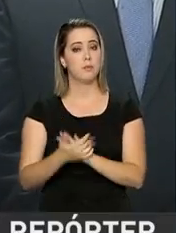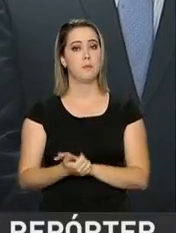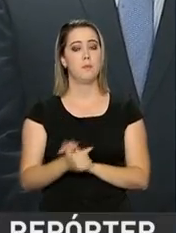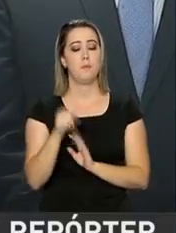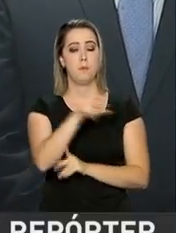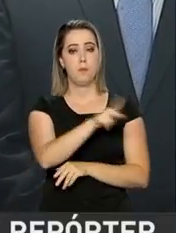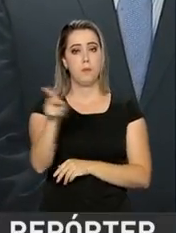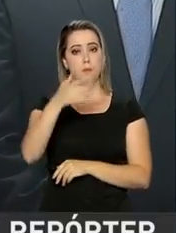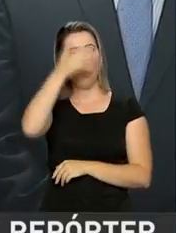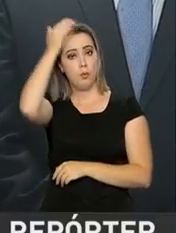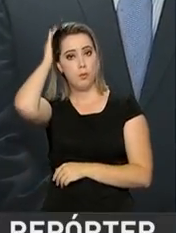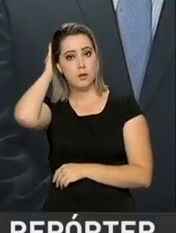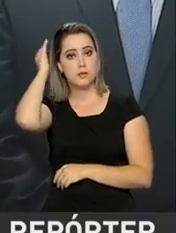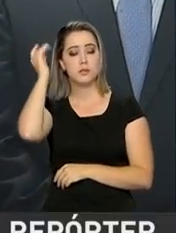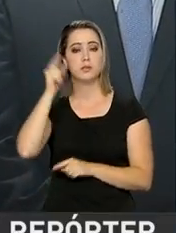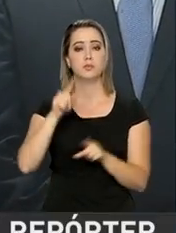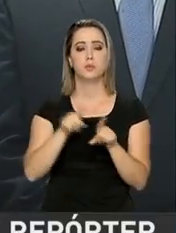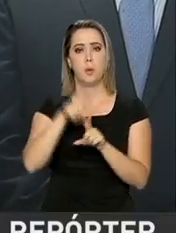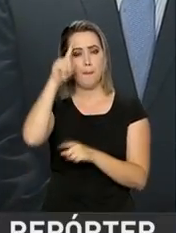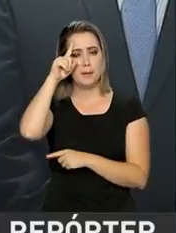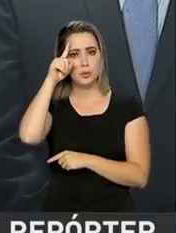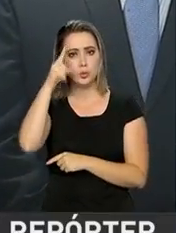da república